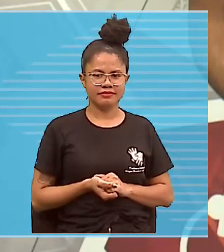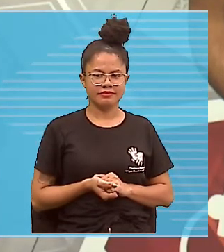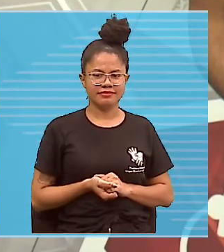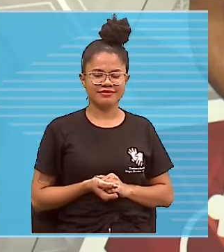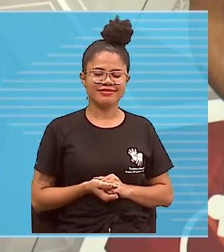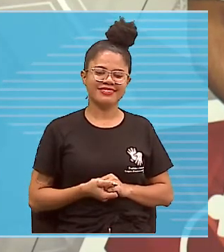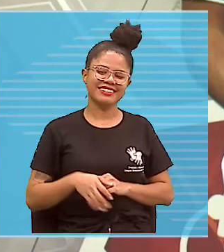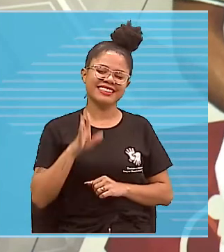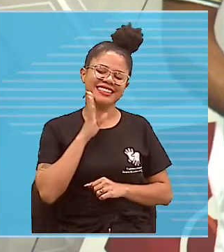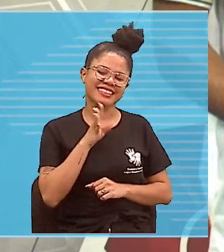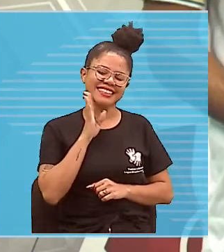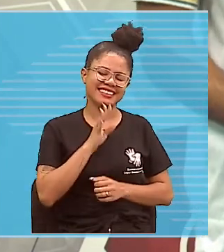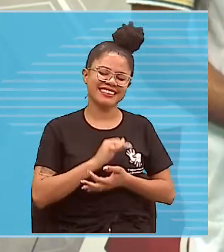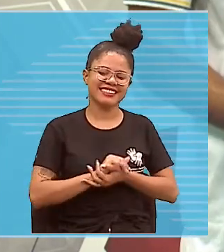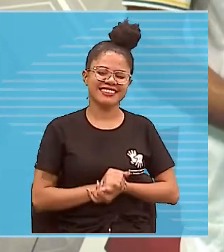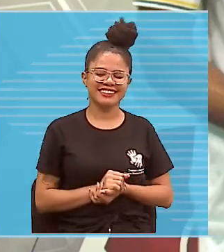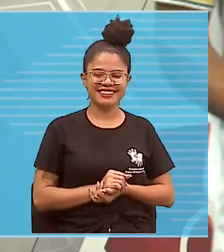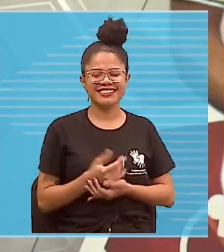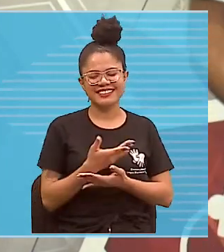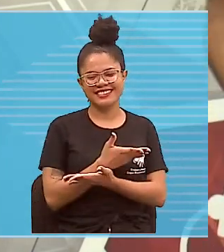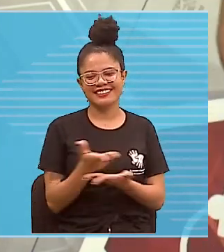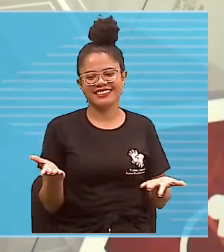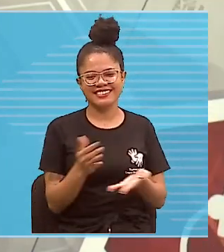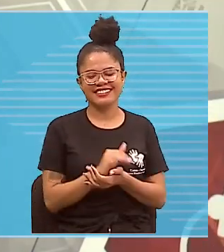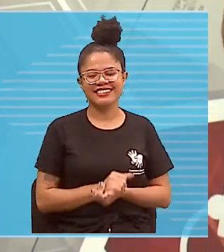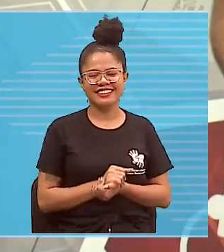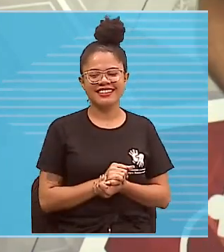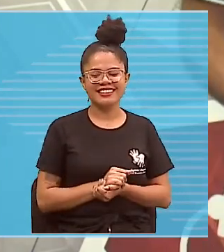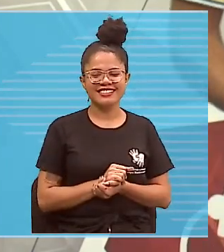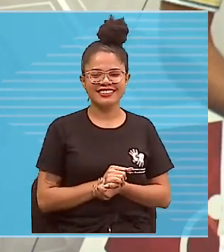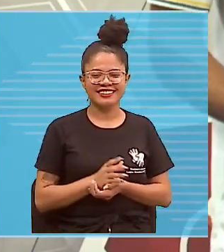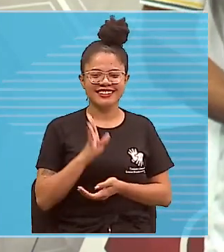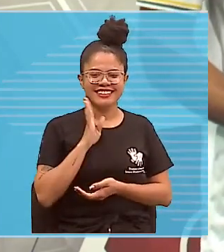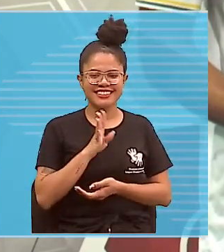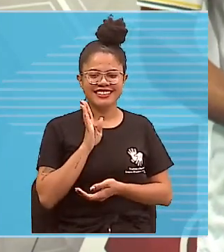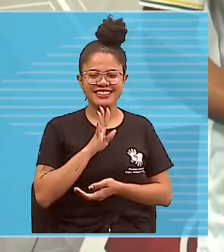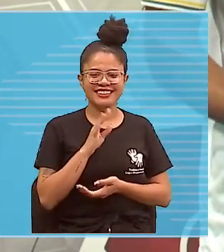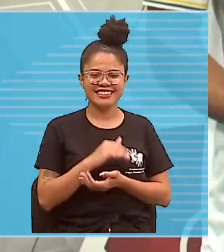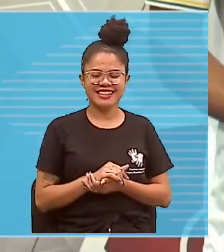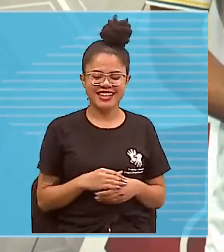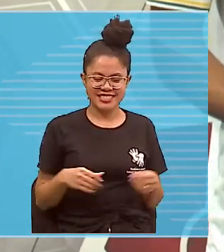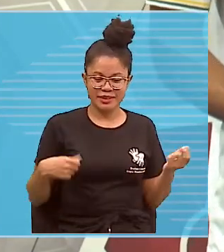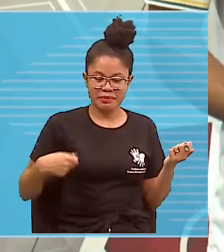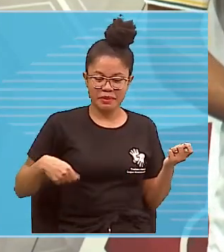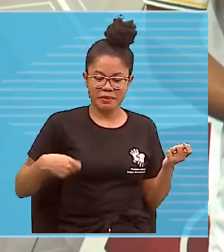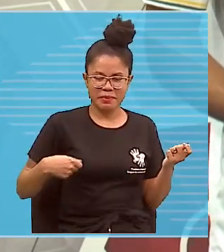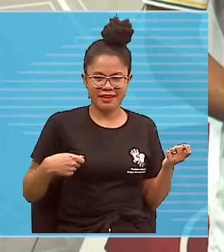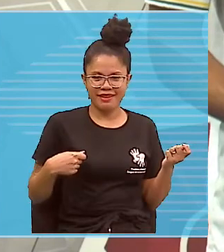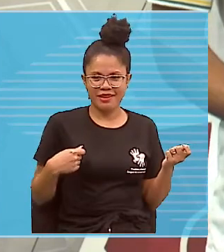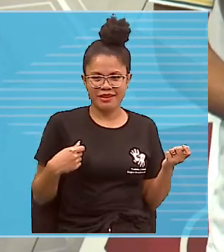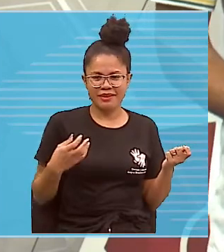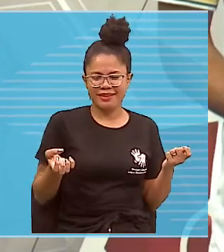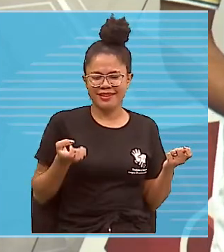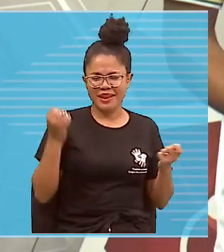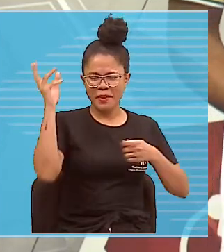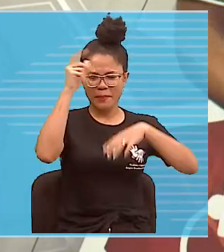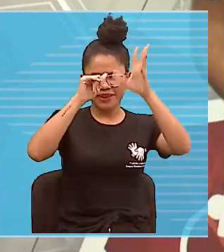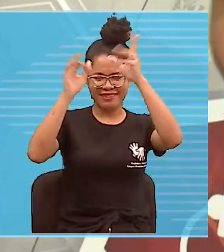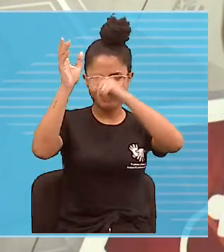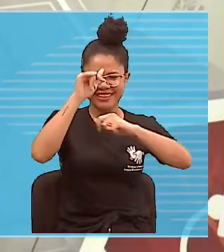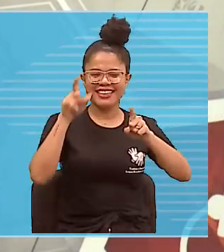Que lindas as meninas aí. É tão legal esse instrumento ukulele, né? Eu queria aprender a tocar, que eu acho o